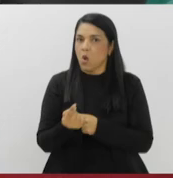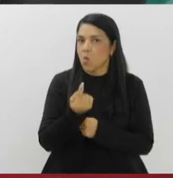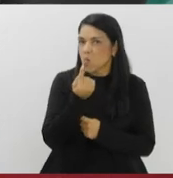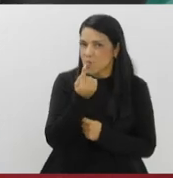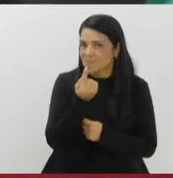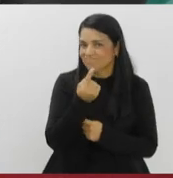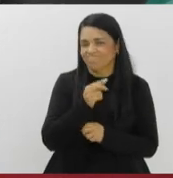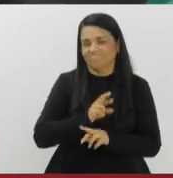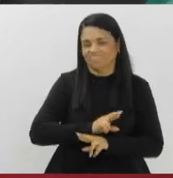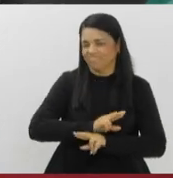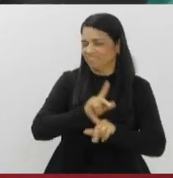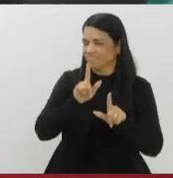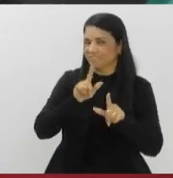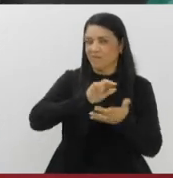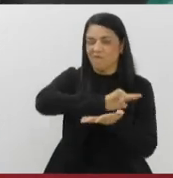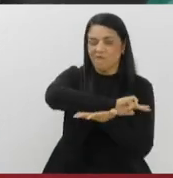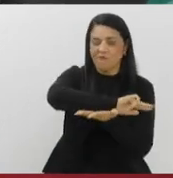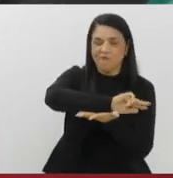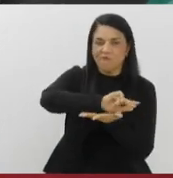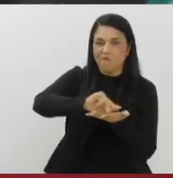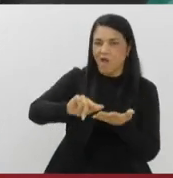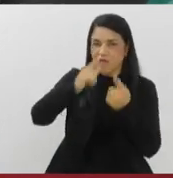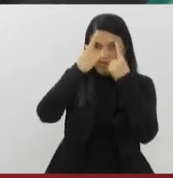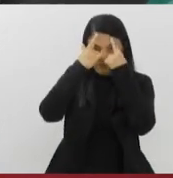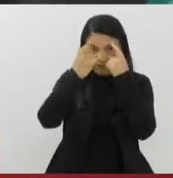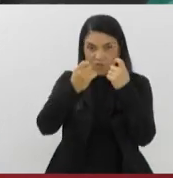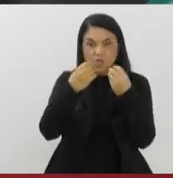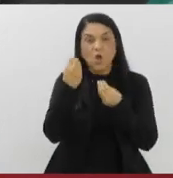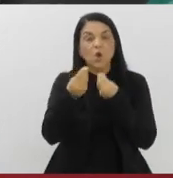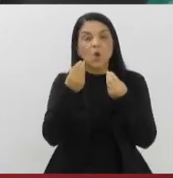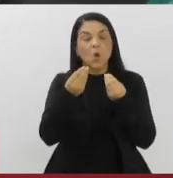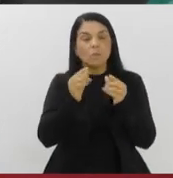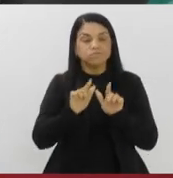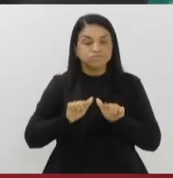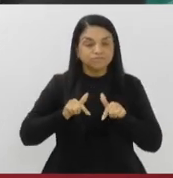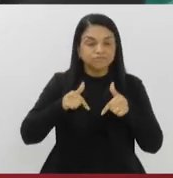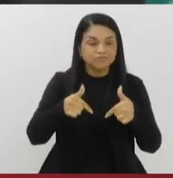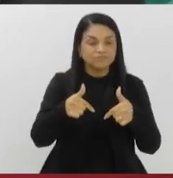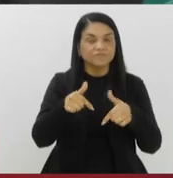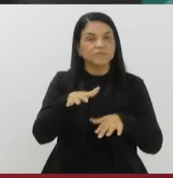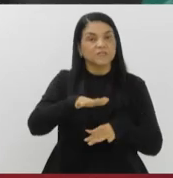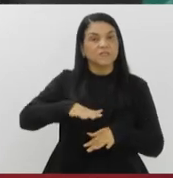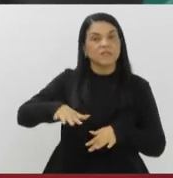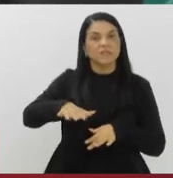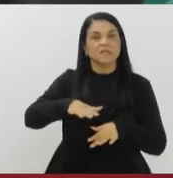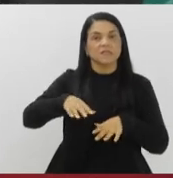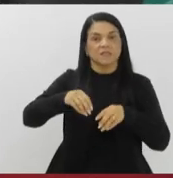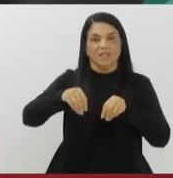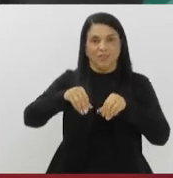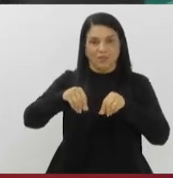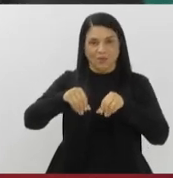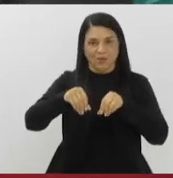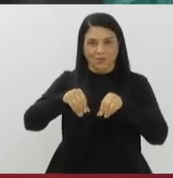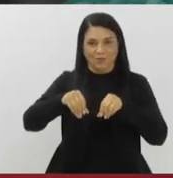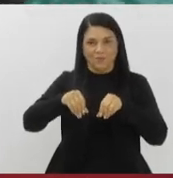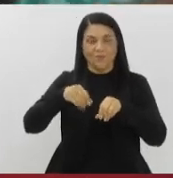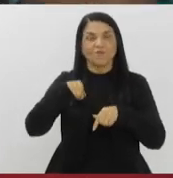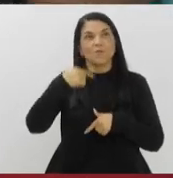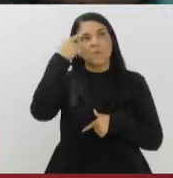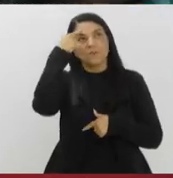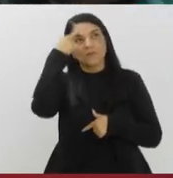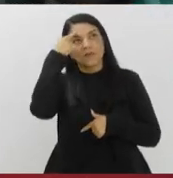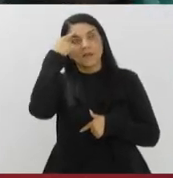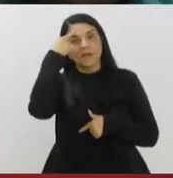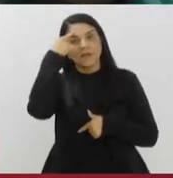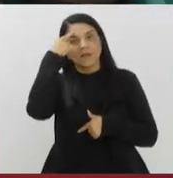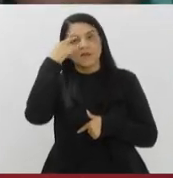várias, né? Então, como que vai se dar essas dinâmicas, por exemplo, nos territórios? Eu fico pensando lá em Campo Grande,